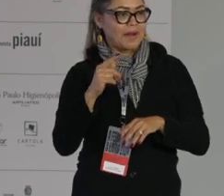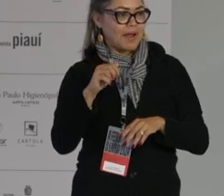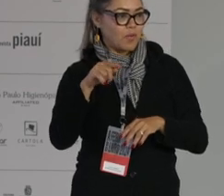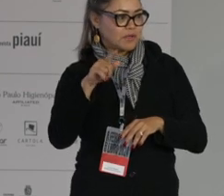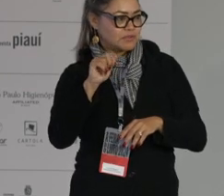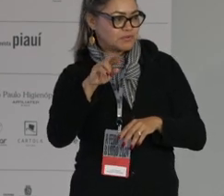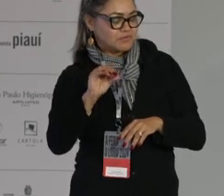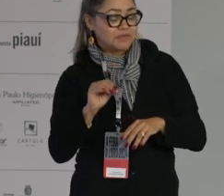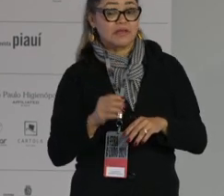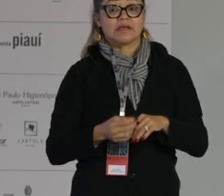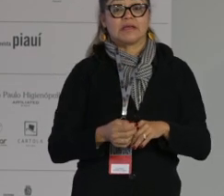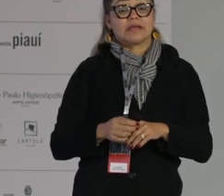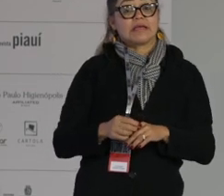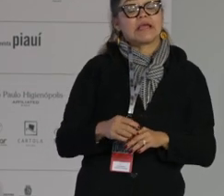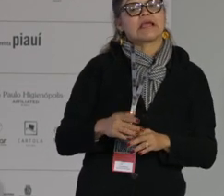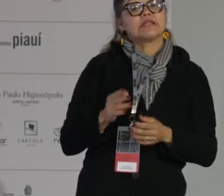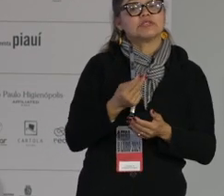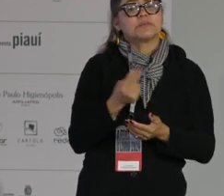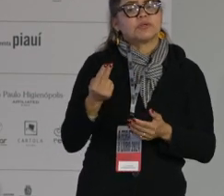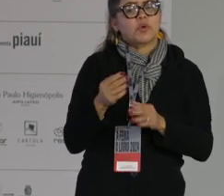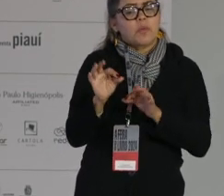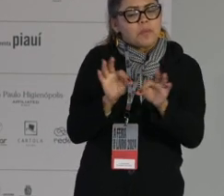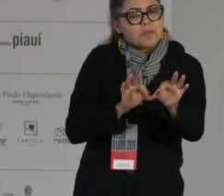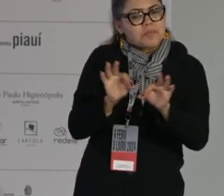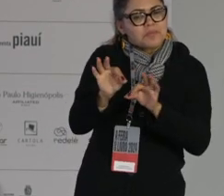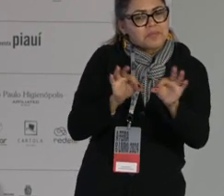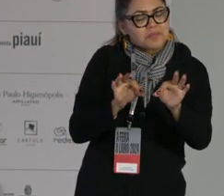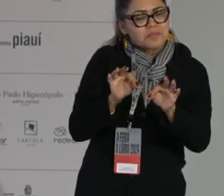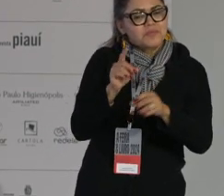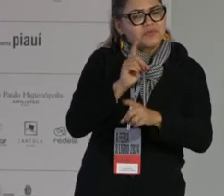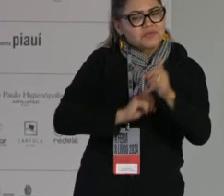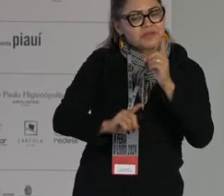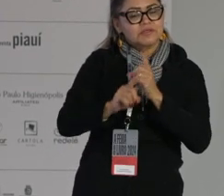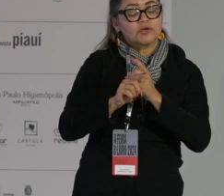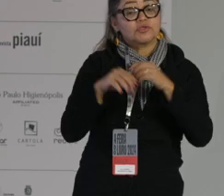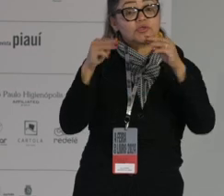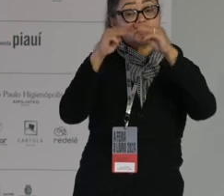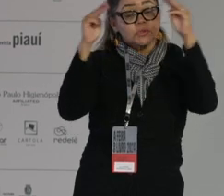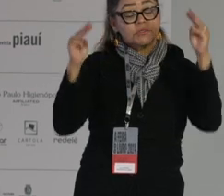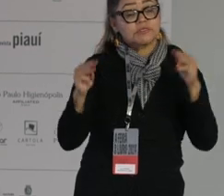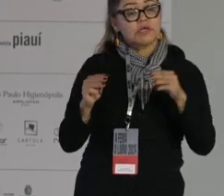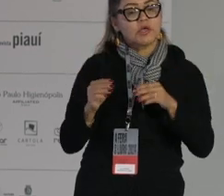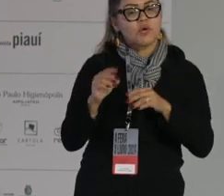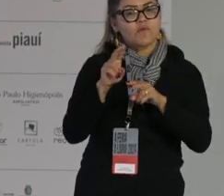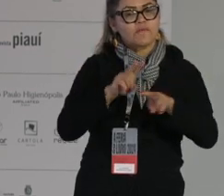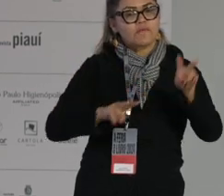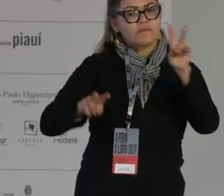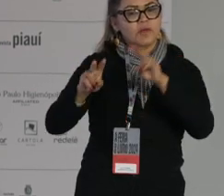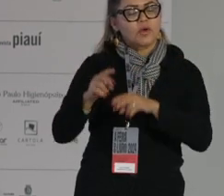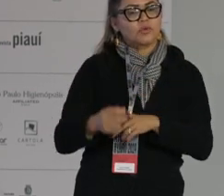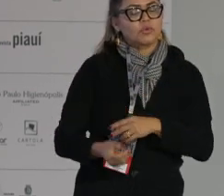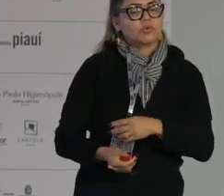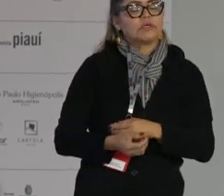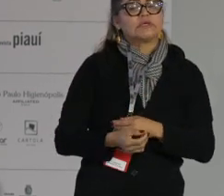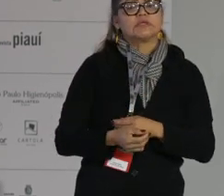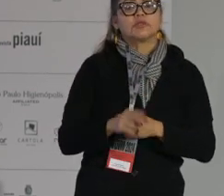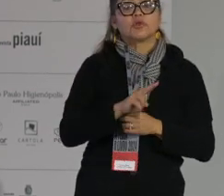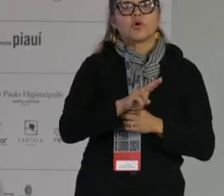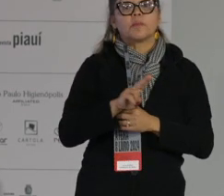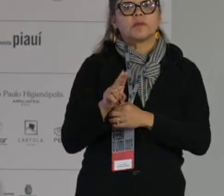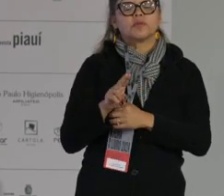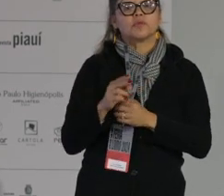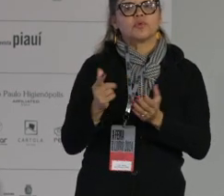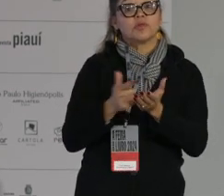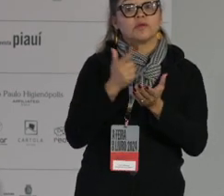fui desenvolver o projeto de digitalização do Museu Imagem do Inconsciente. O livro chama-se Gatos. Ela tinha